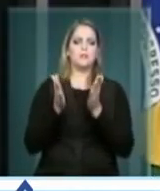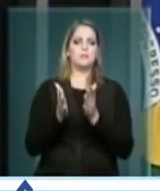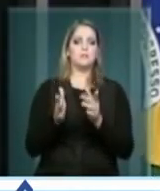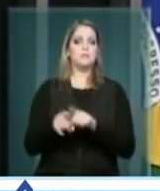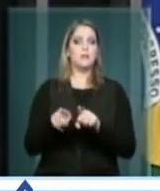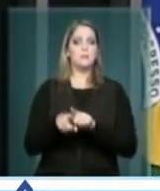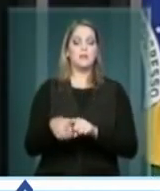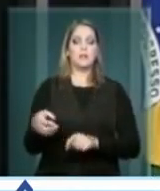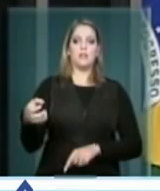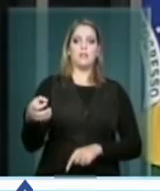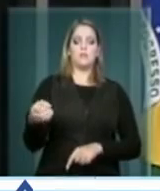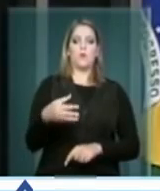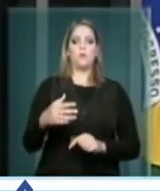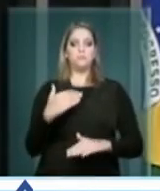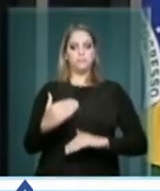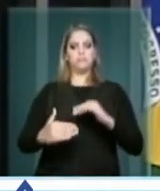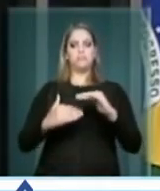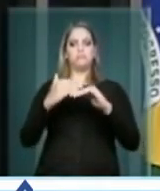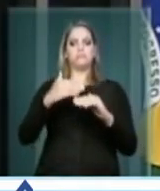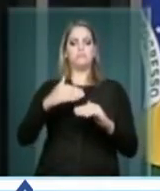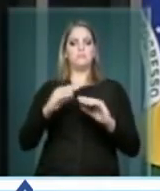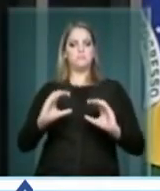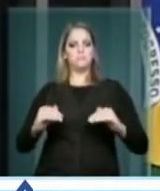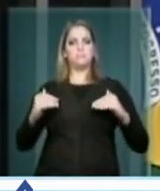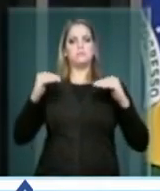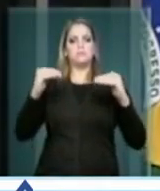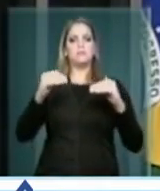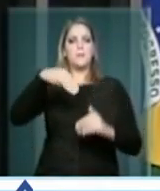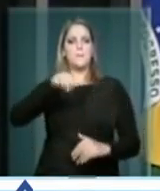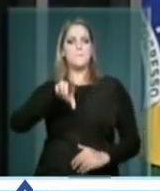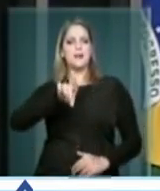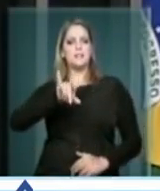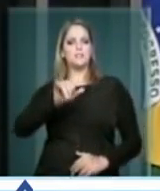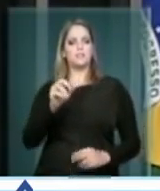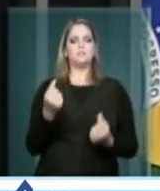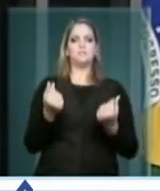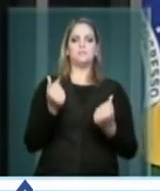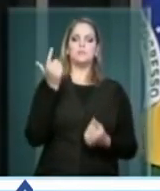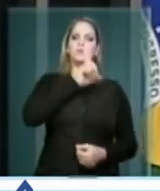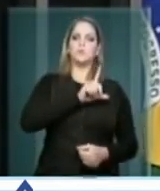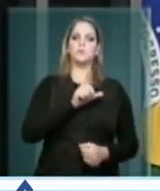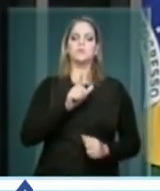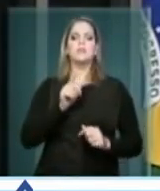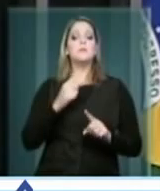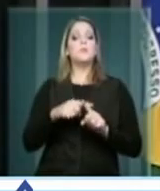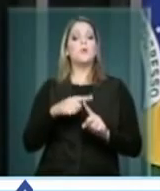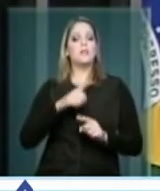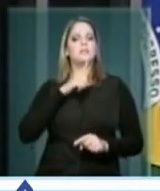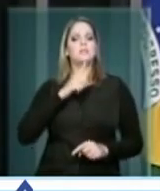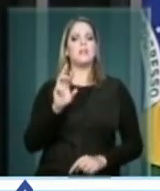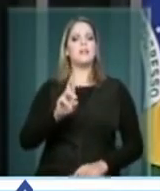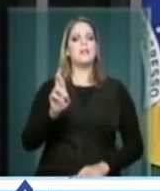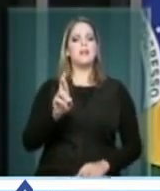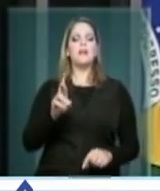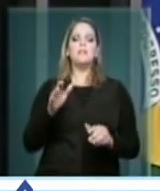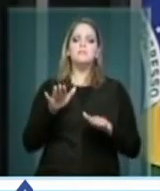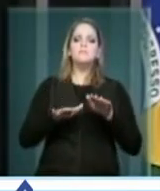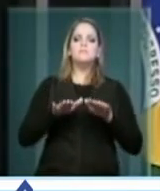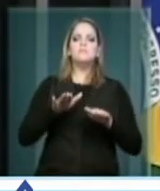classe média, parte do círculo virtuoso cuja base é a estabilidade monetária e a demanda externa dos